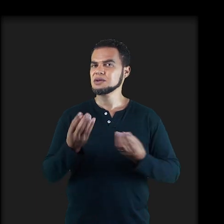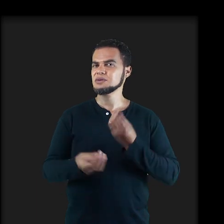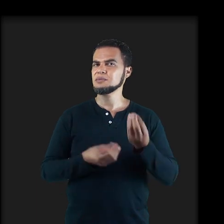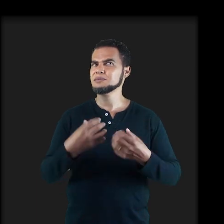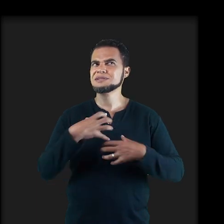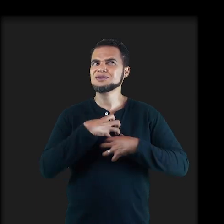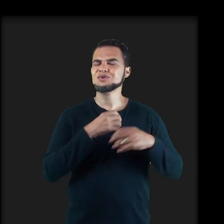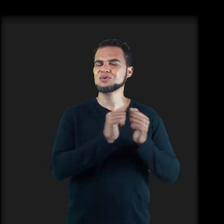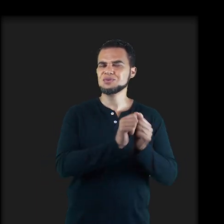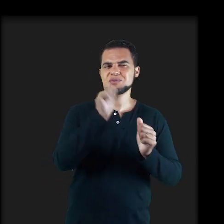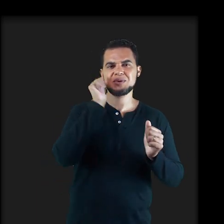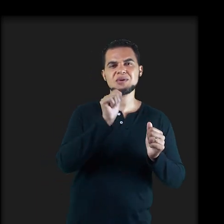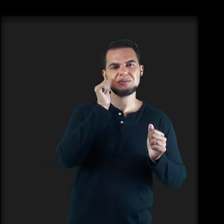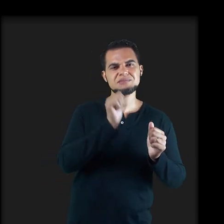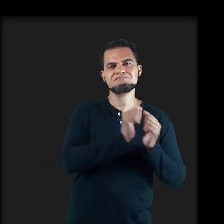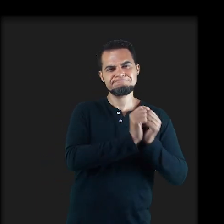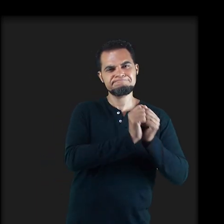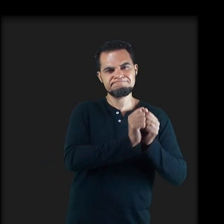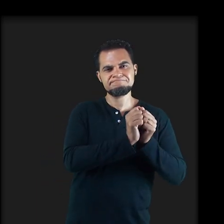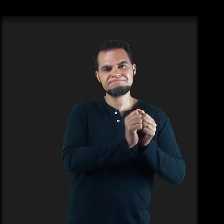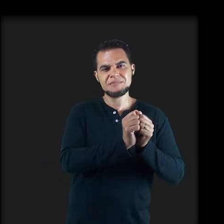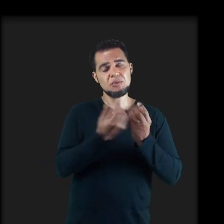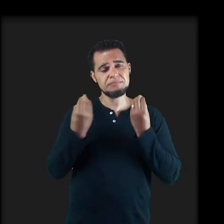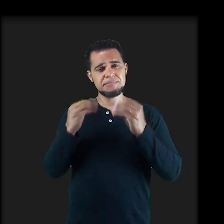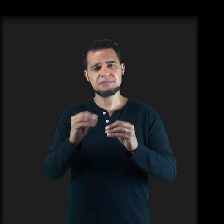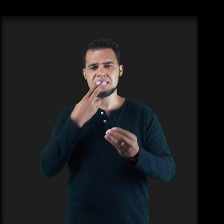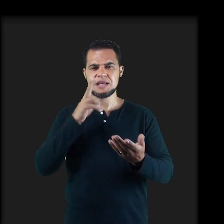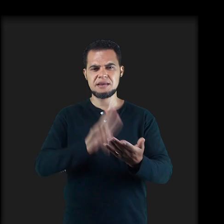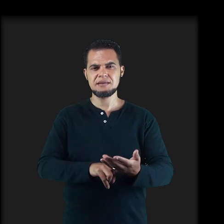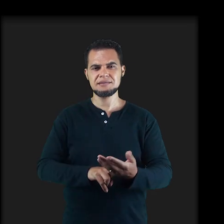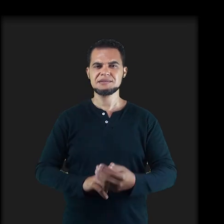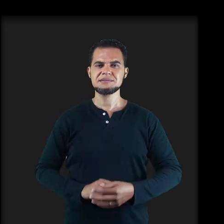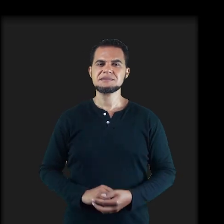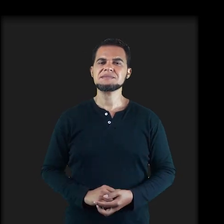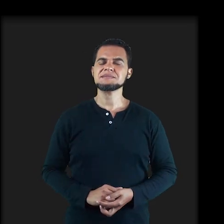E como eu me sentia com garotas. Eu falei isso pra ela. Eu coloquei isso na carta.